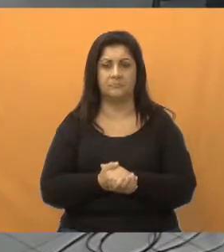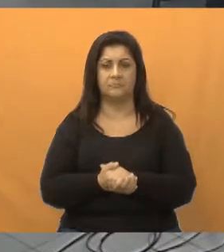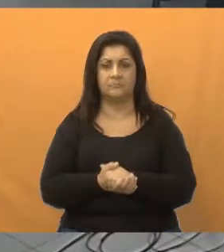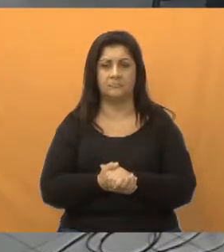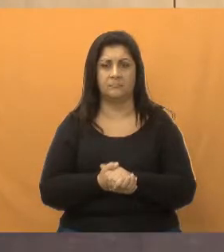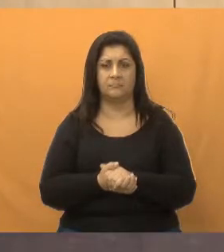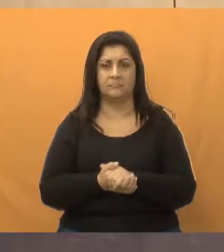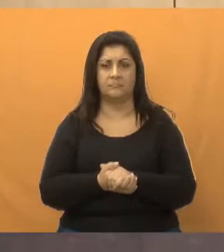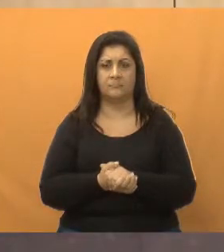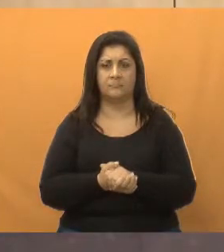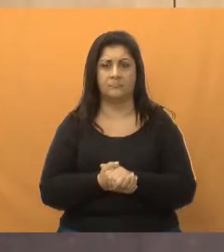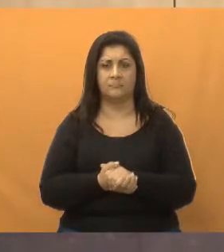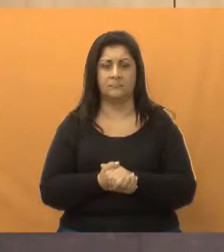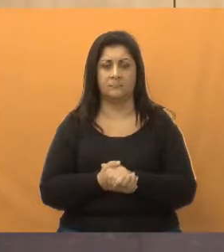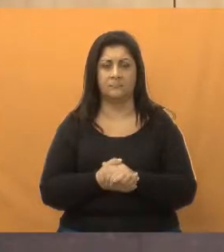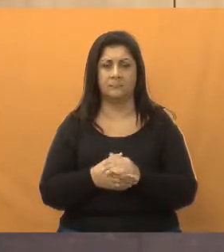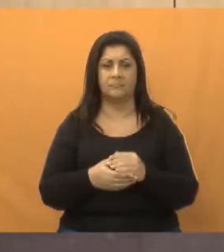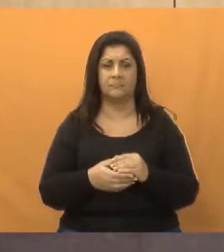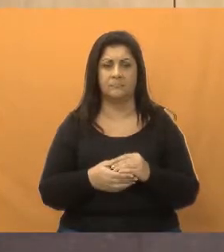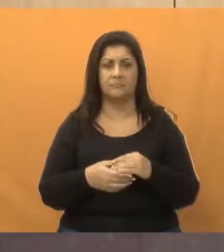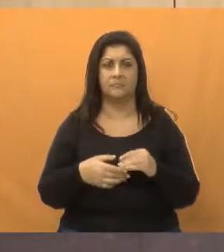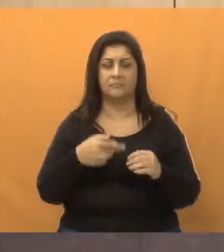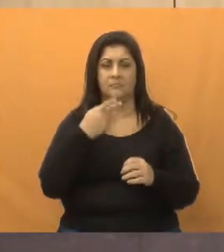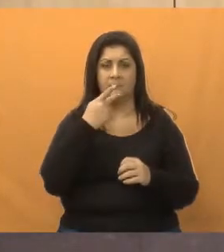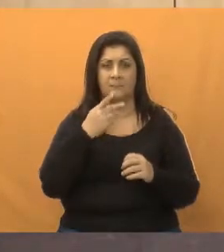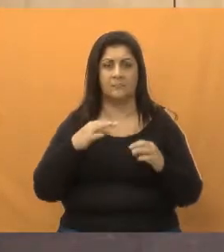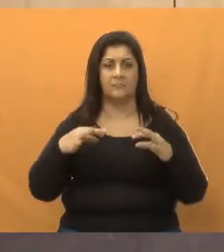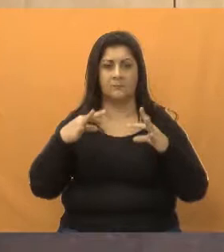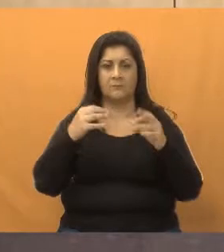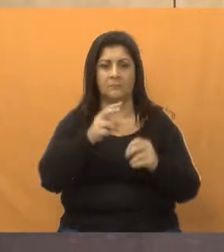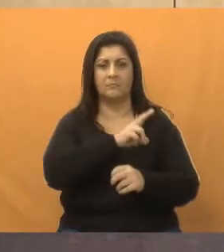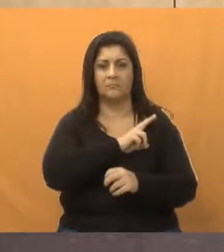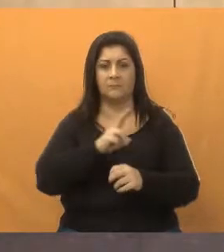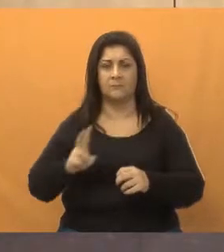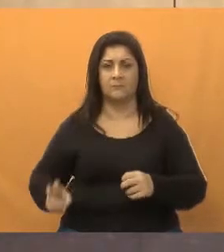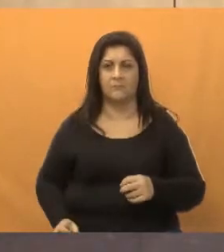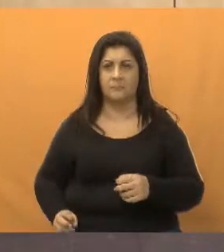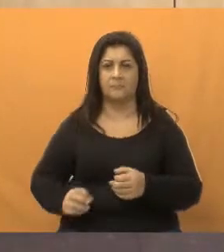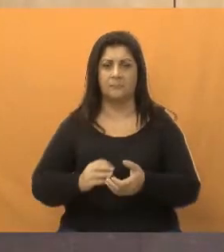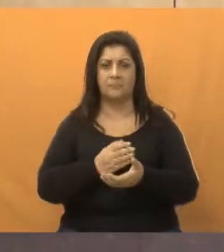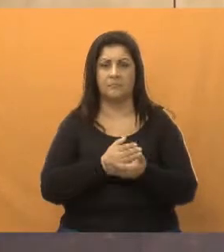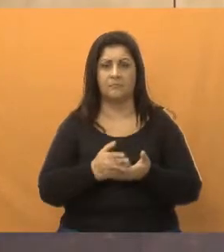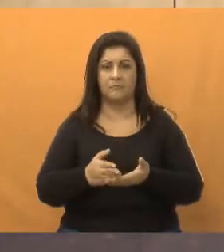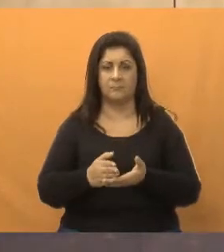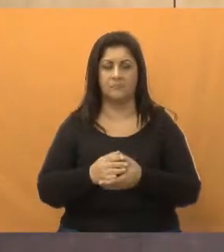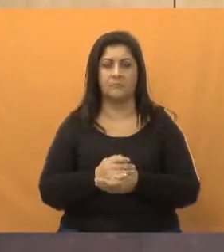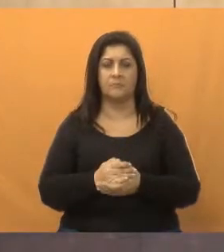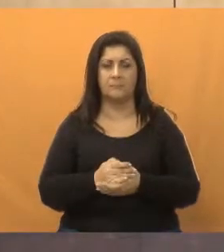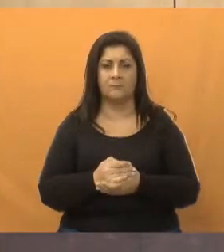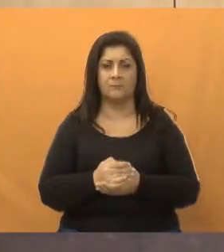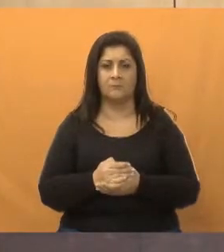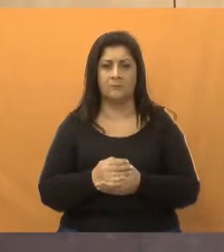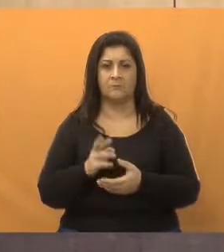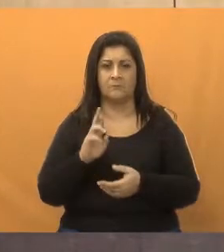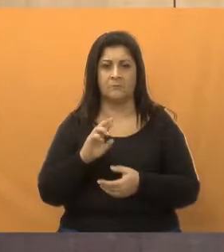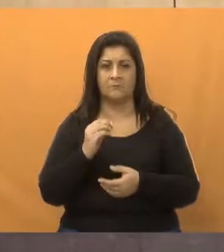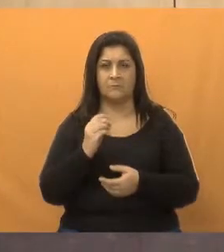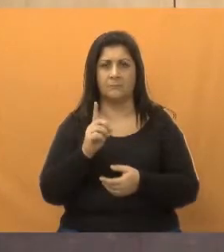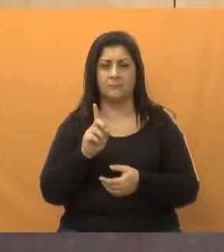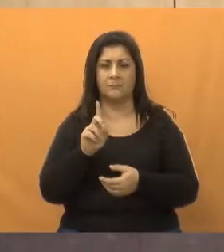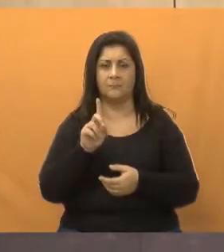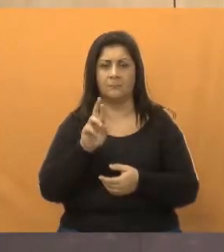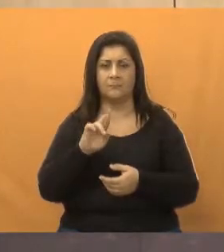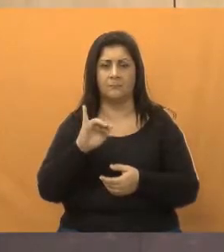É constatado por todos os vereadores aqui no início da nossa legislatura, em 2017, o vereador Dr. Rodrigo fez uma